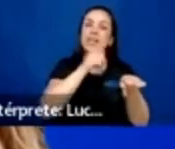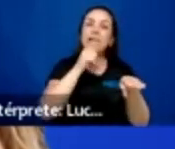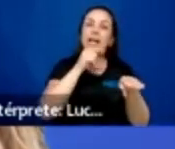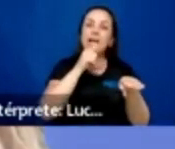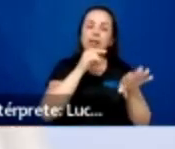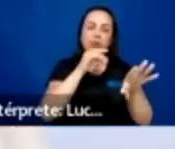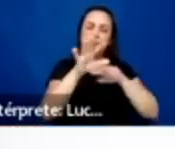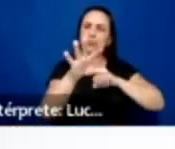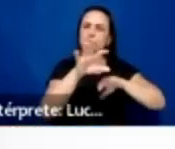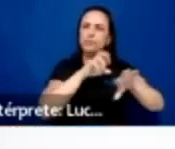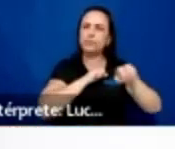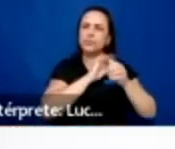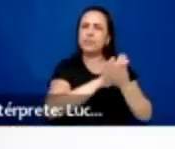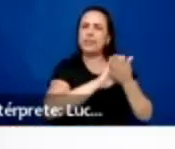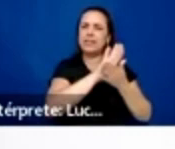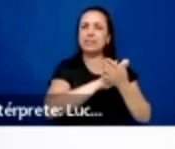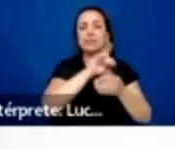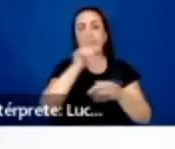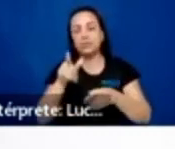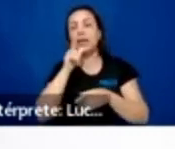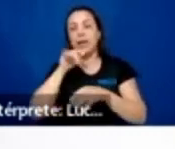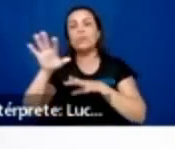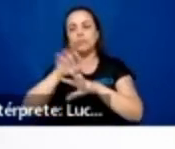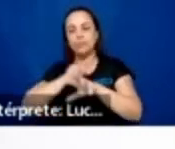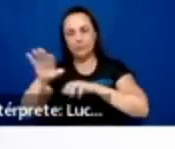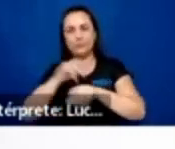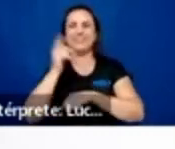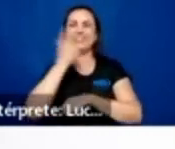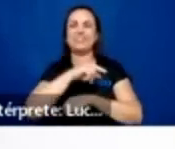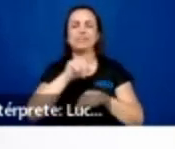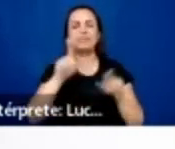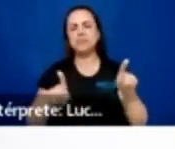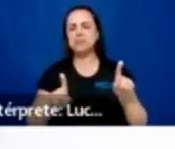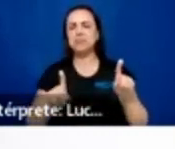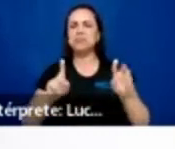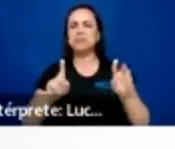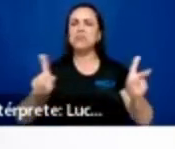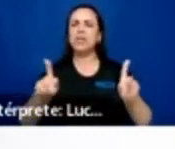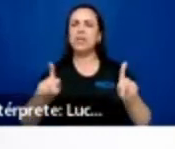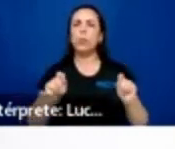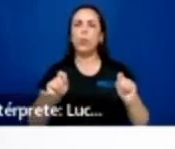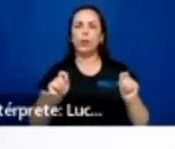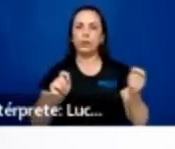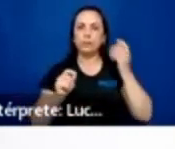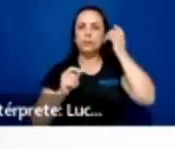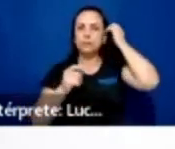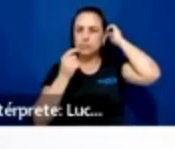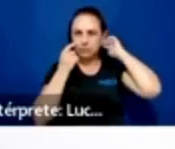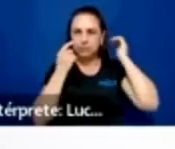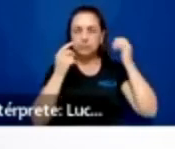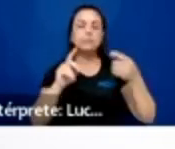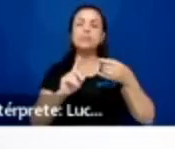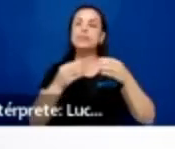a importância desse assunto. Toda célula possui uma entrada. Então, nós temos